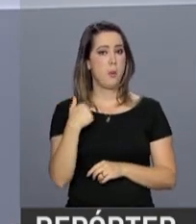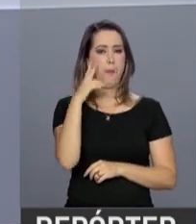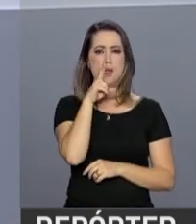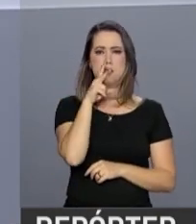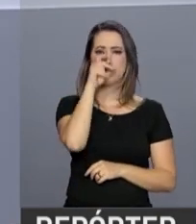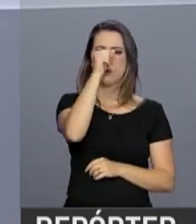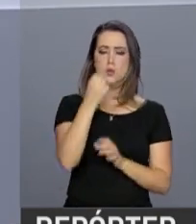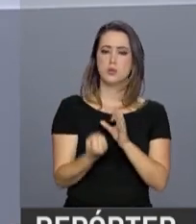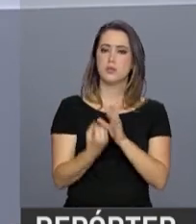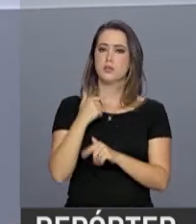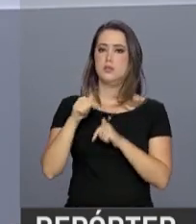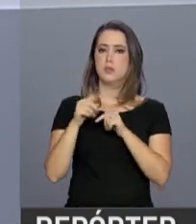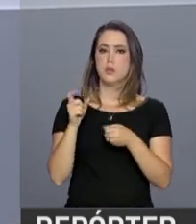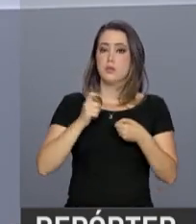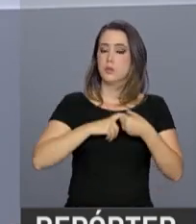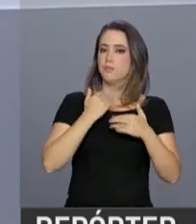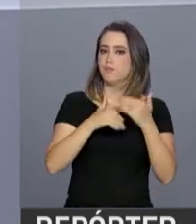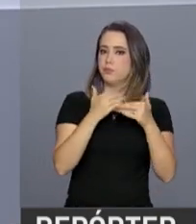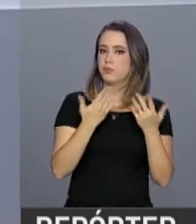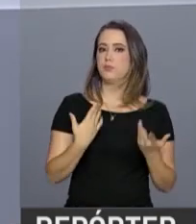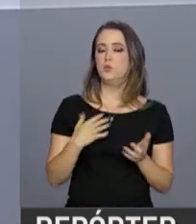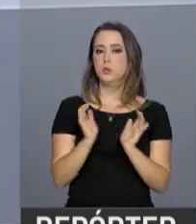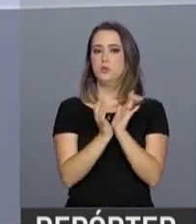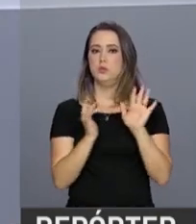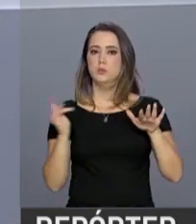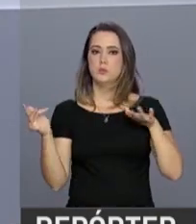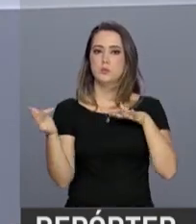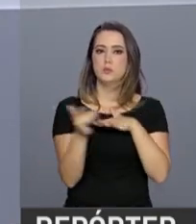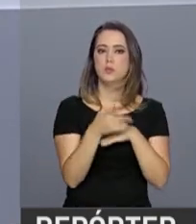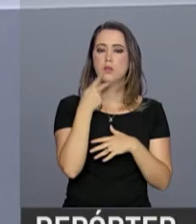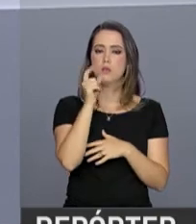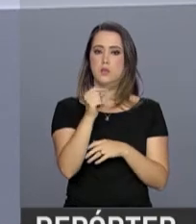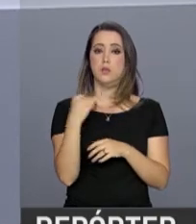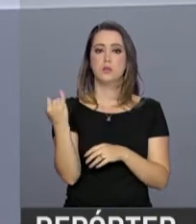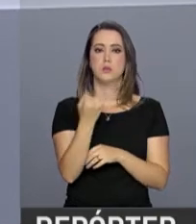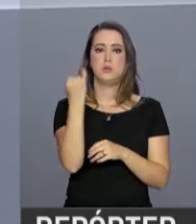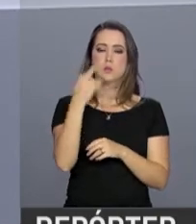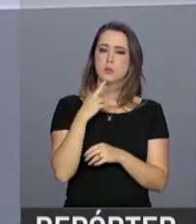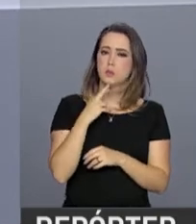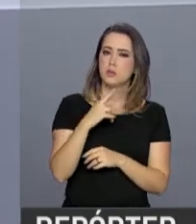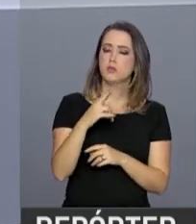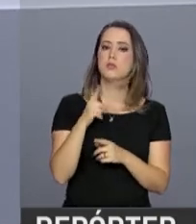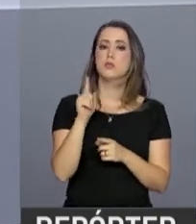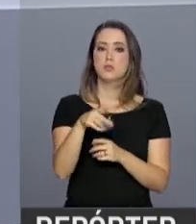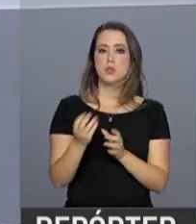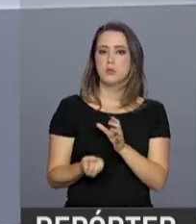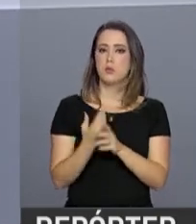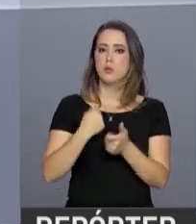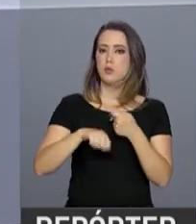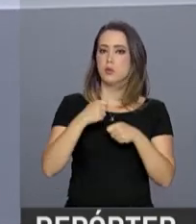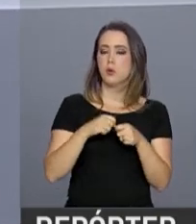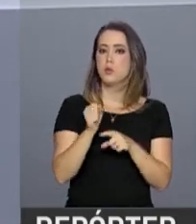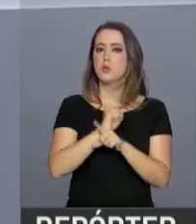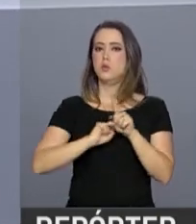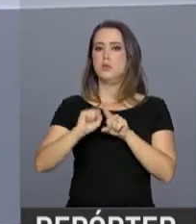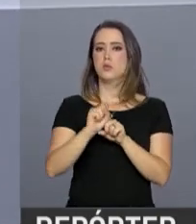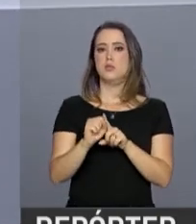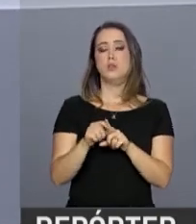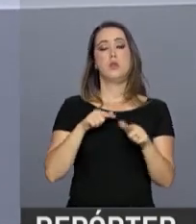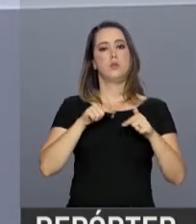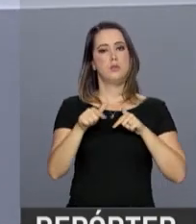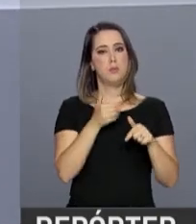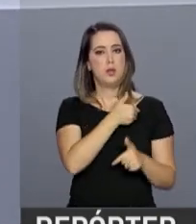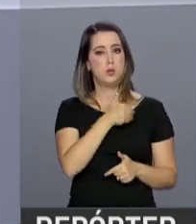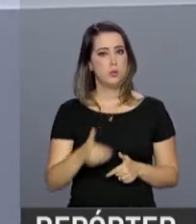e os empregos voltaram. Ainda na rede social, ele destacou que esse resultado é fruto da política econômica e social adotada pelo